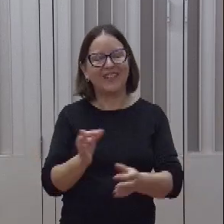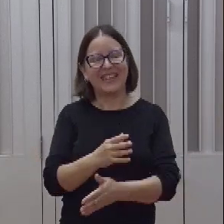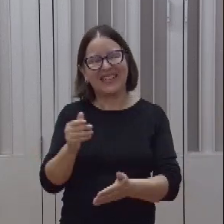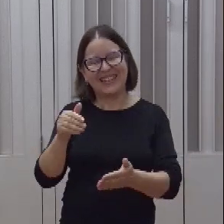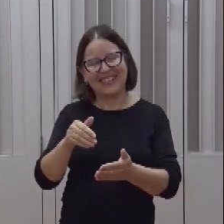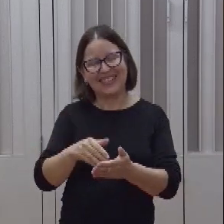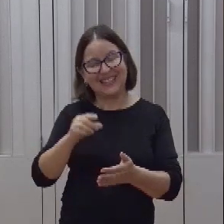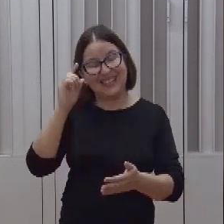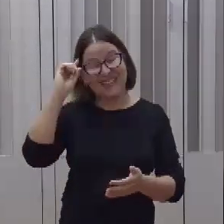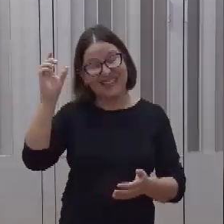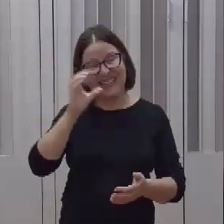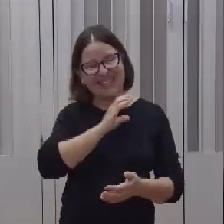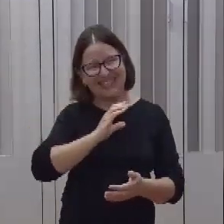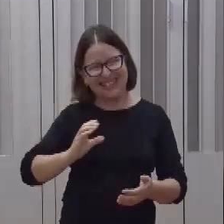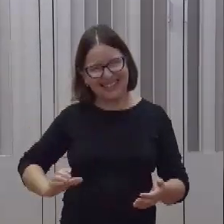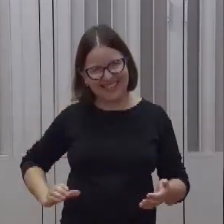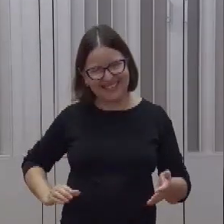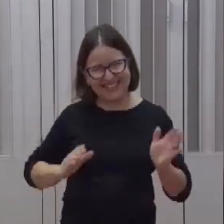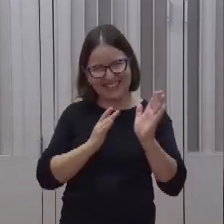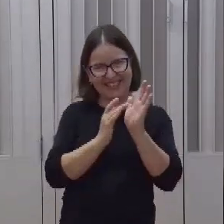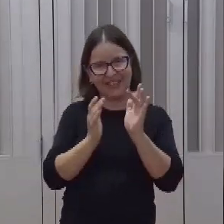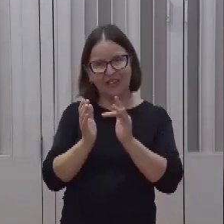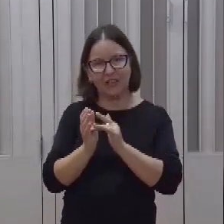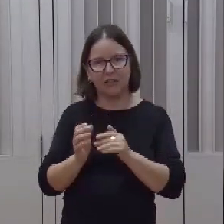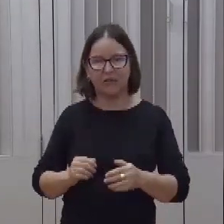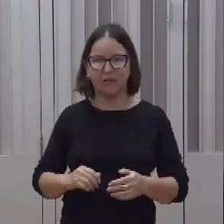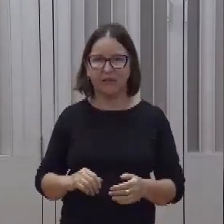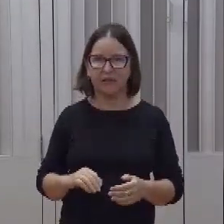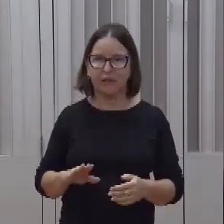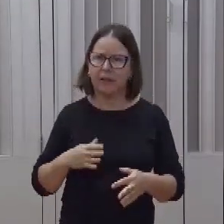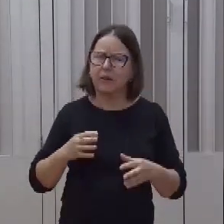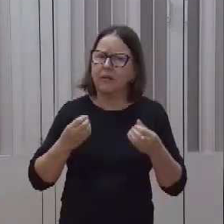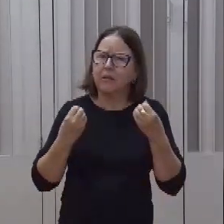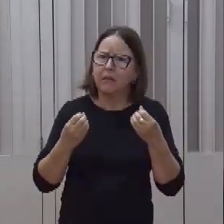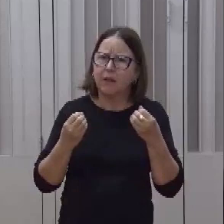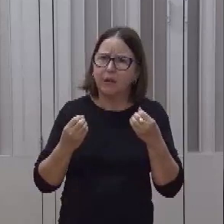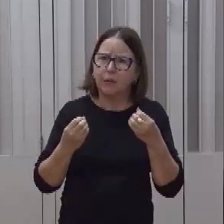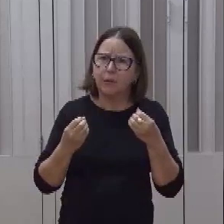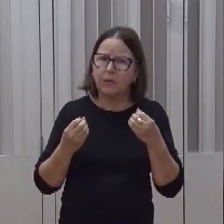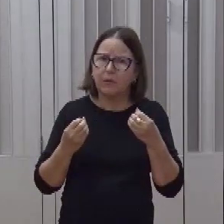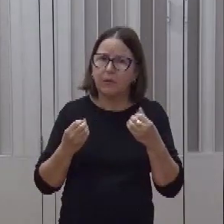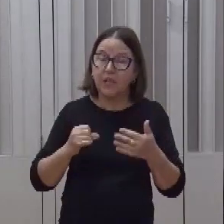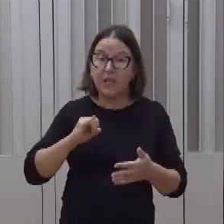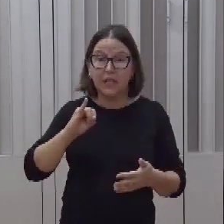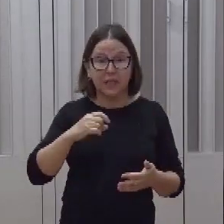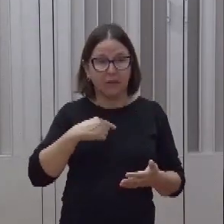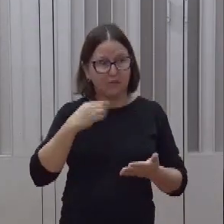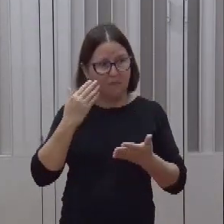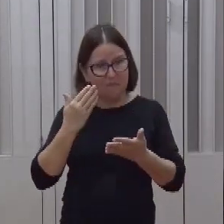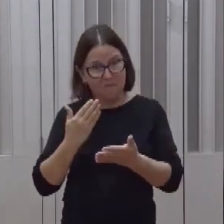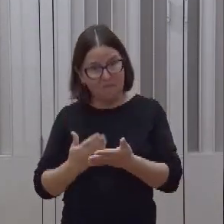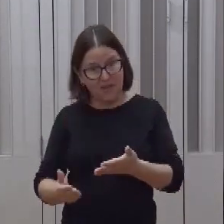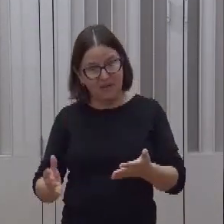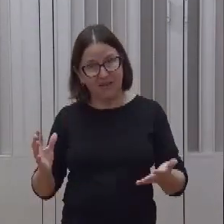Cristo Jesus. Como é que fica? Se eu perco a salvação, como é que fica esse versículo?